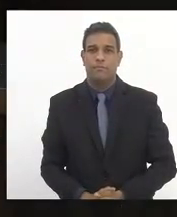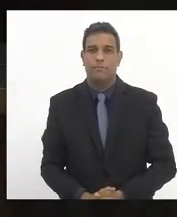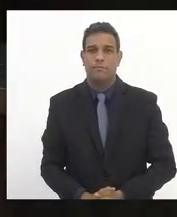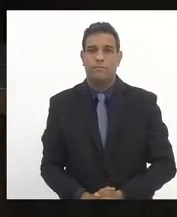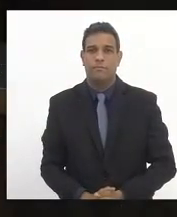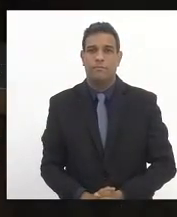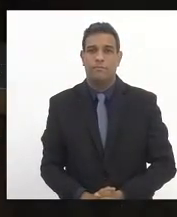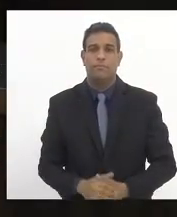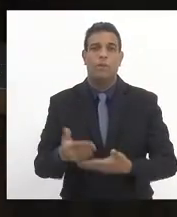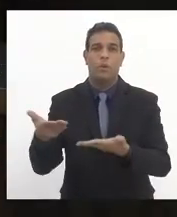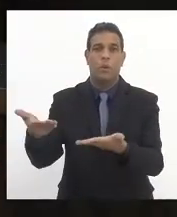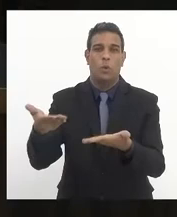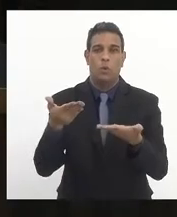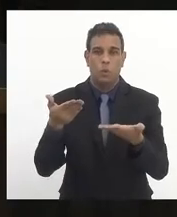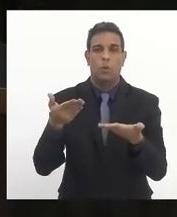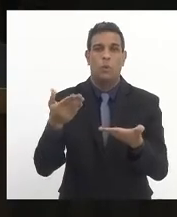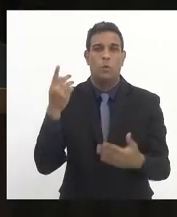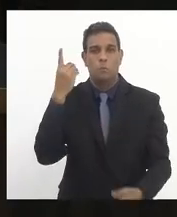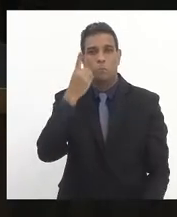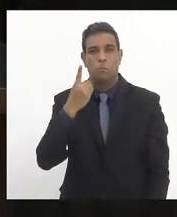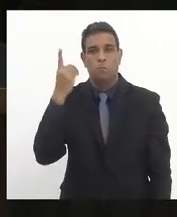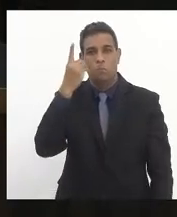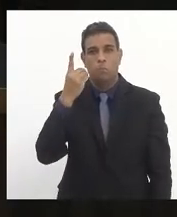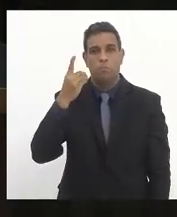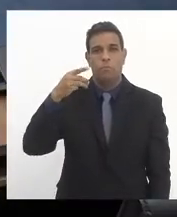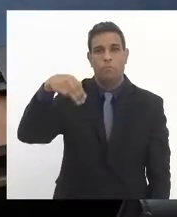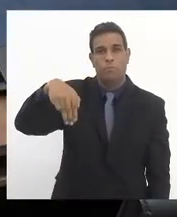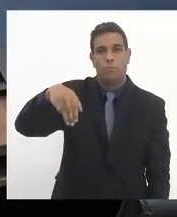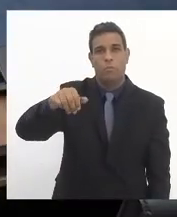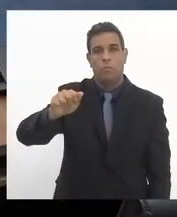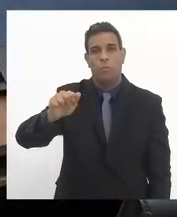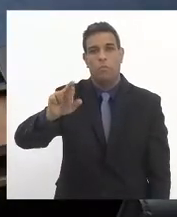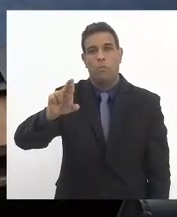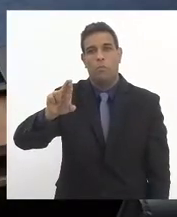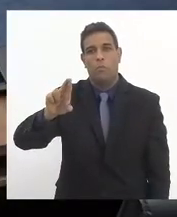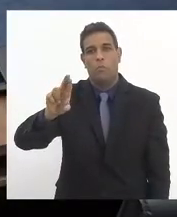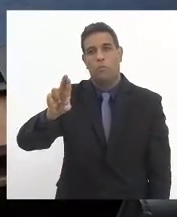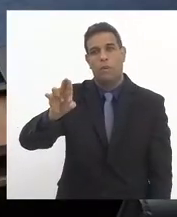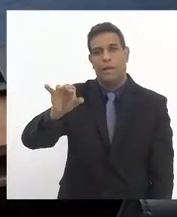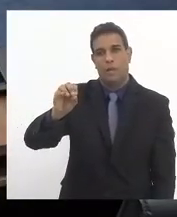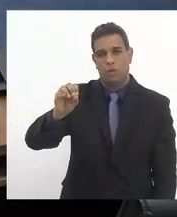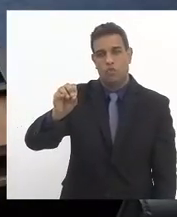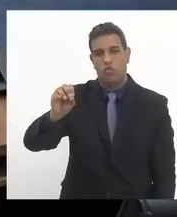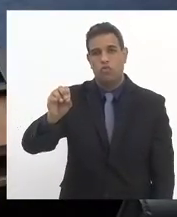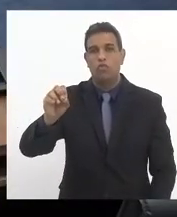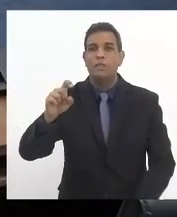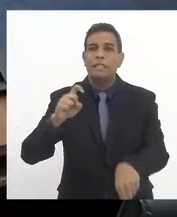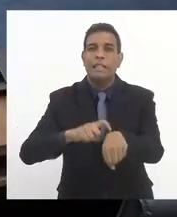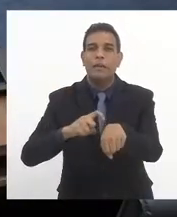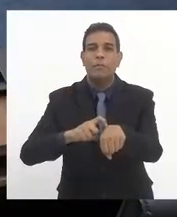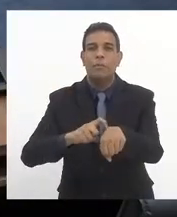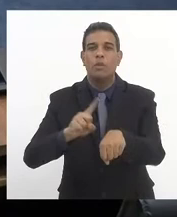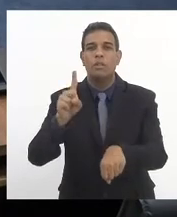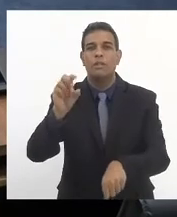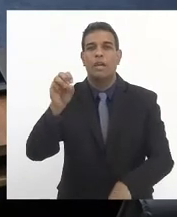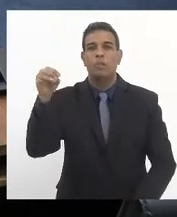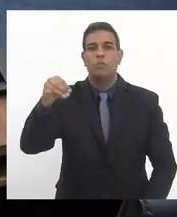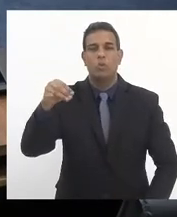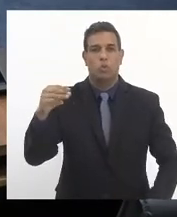Próximo orador inscrito, deputado Márcio Gualberto. Vossa Excelência dispõe de 10 minutos.